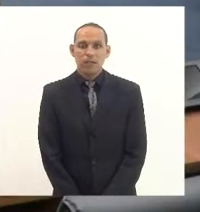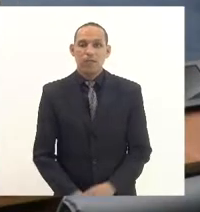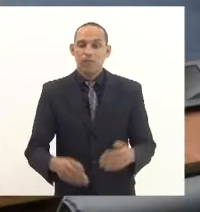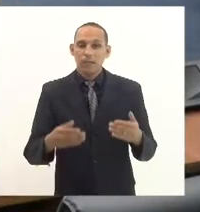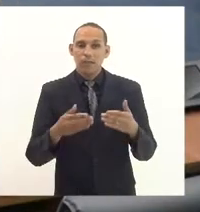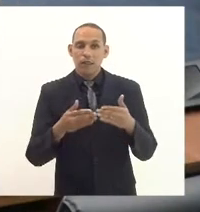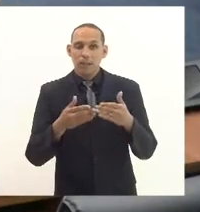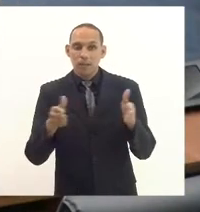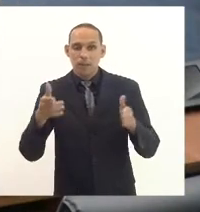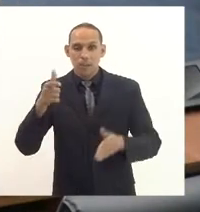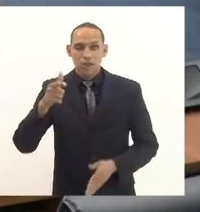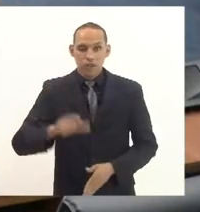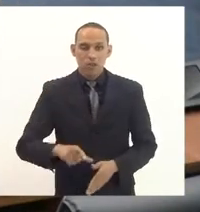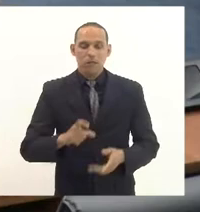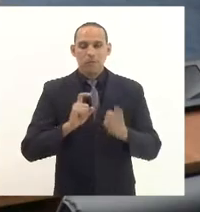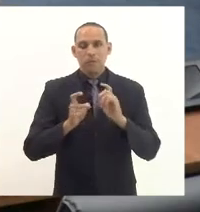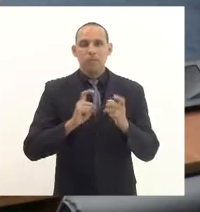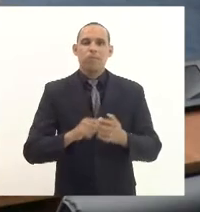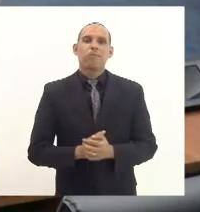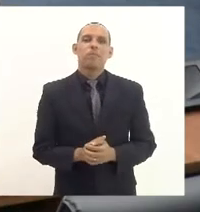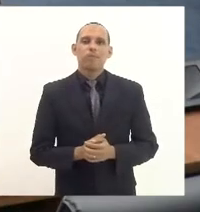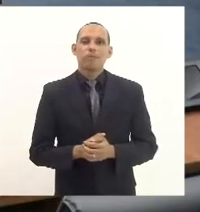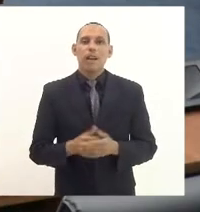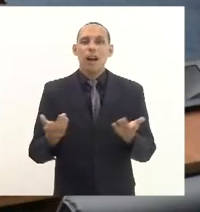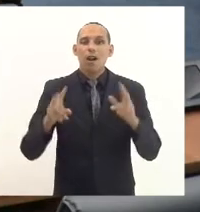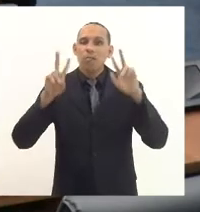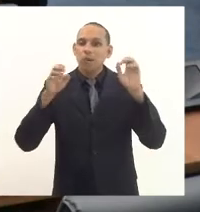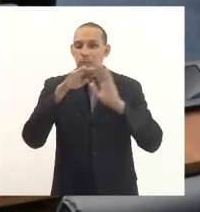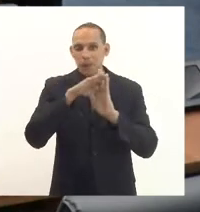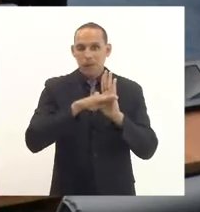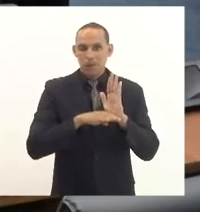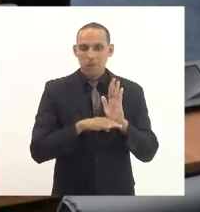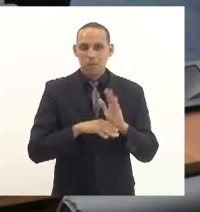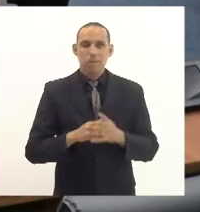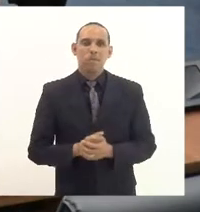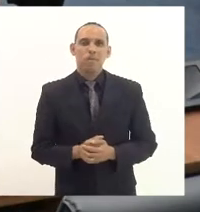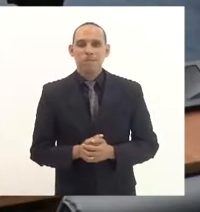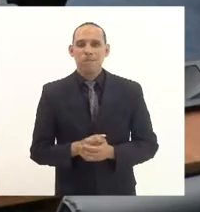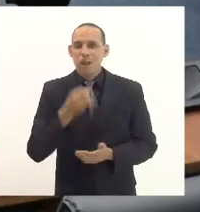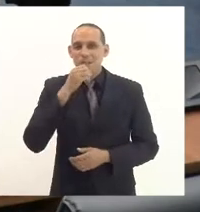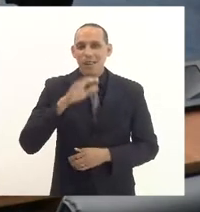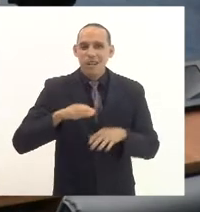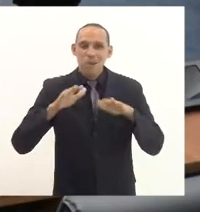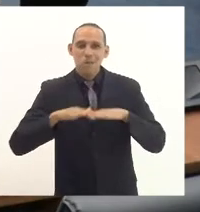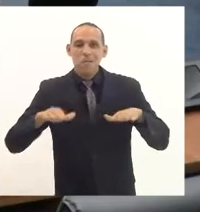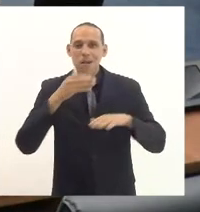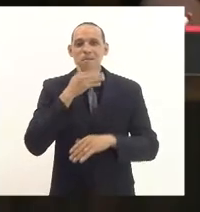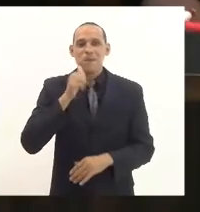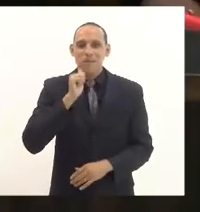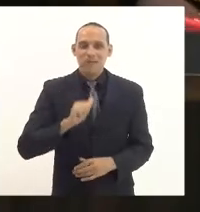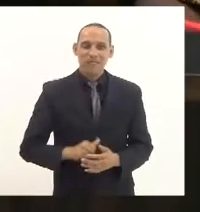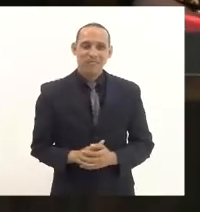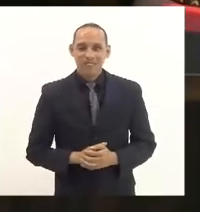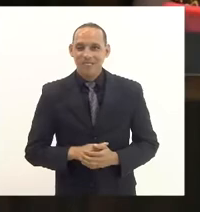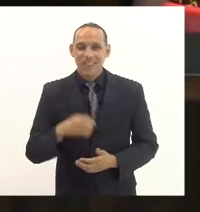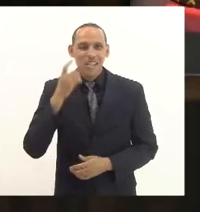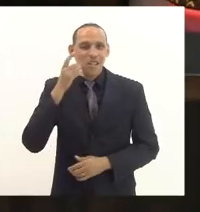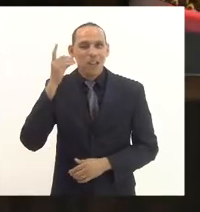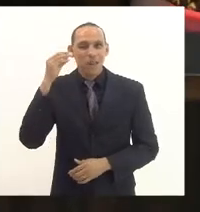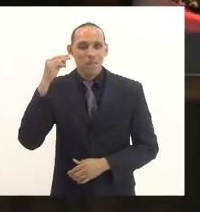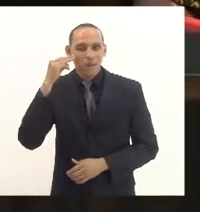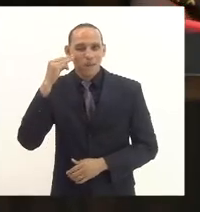Está reaberta a sessão. Passa-se a ordem do dia. Bom dia, boa tarde a todas e todos. Deputada